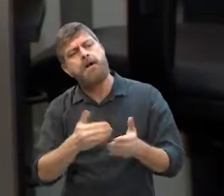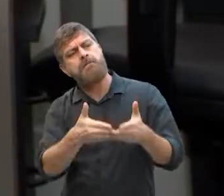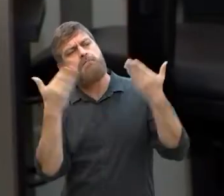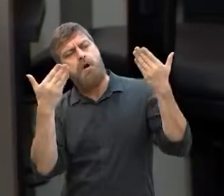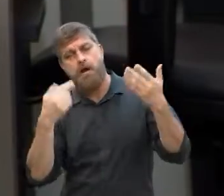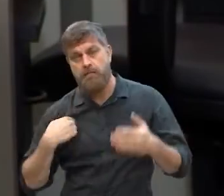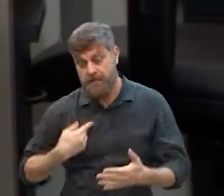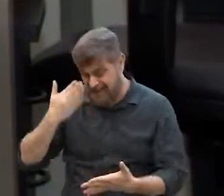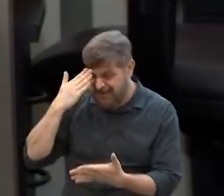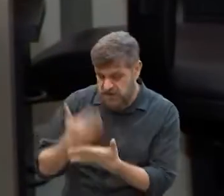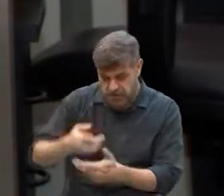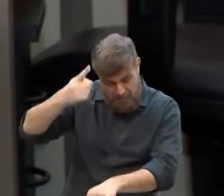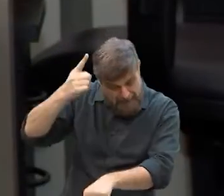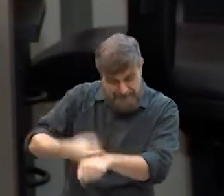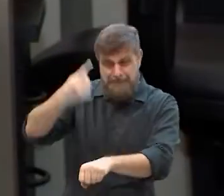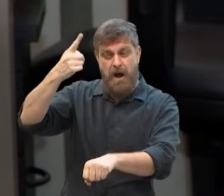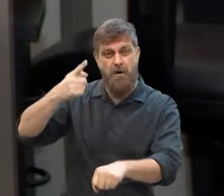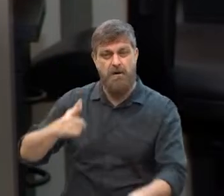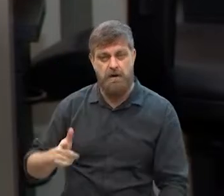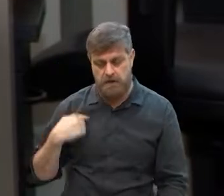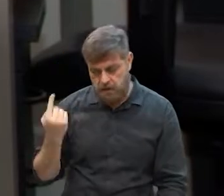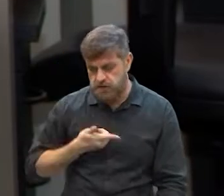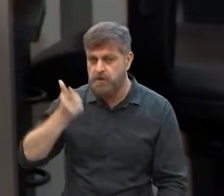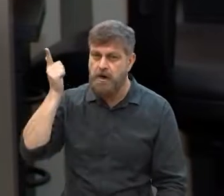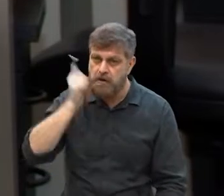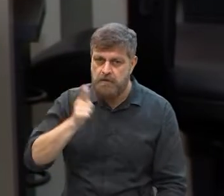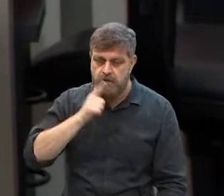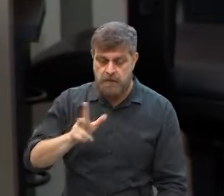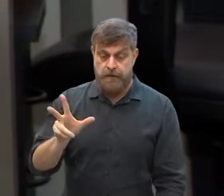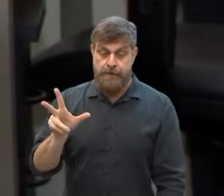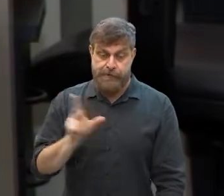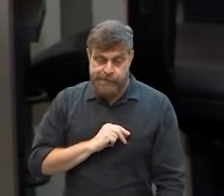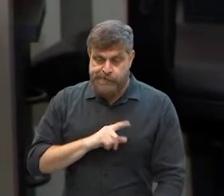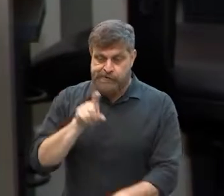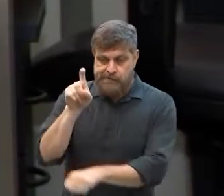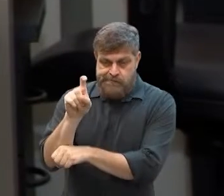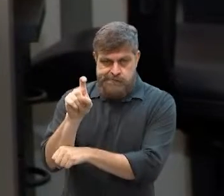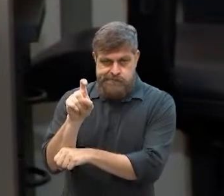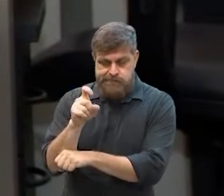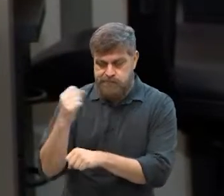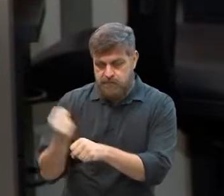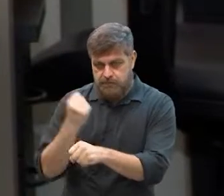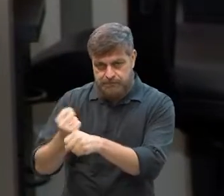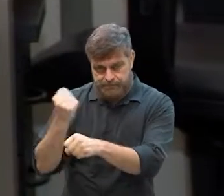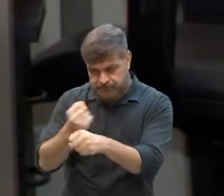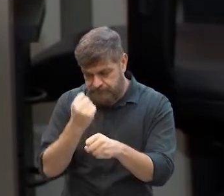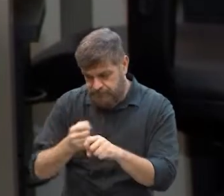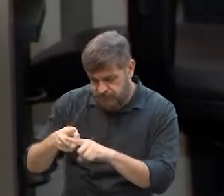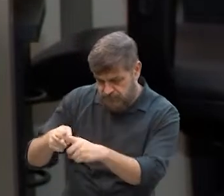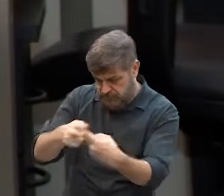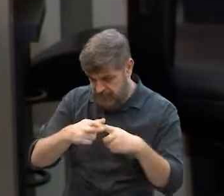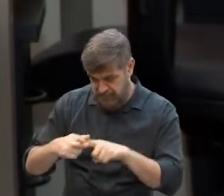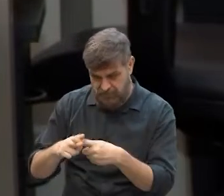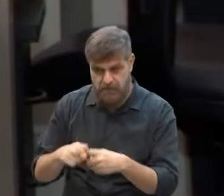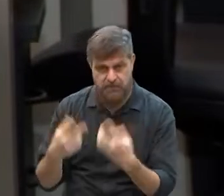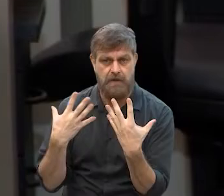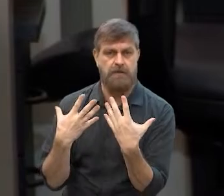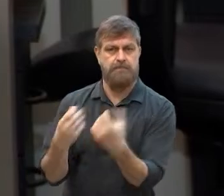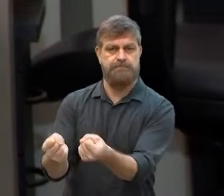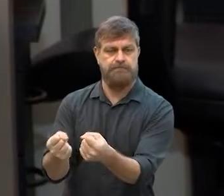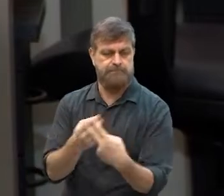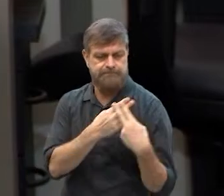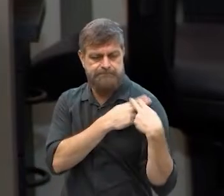eu acredito que uma hora nós vamos ter a autoridade pública vai acabar